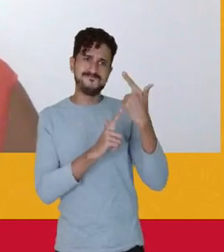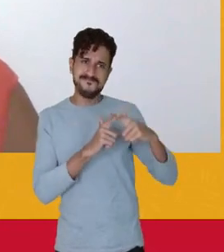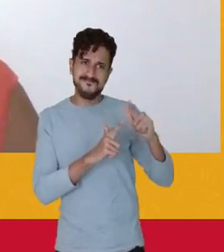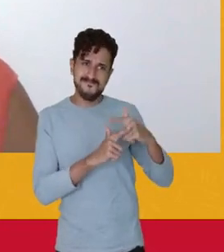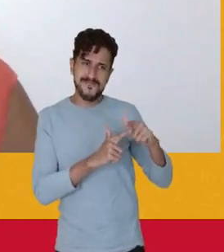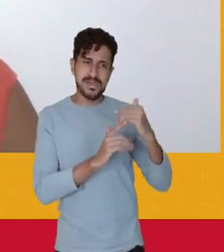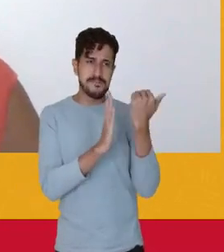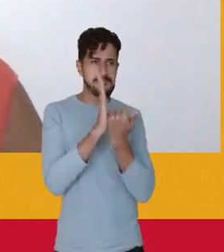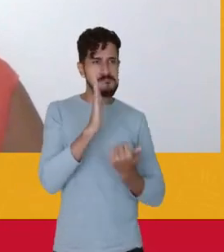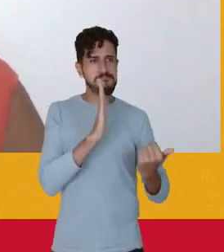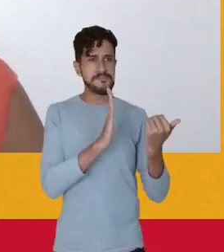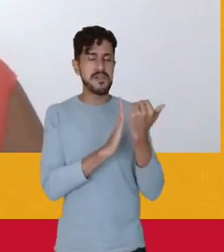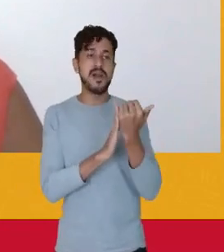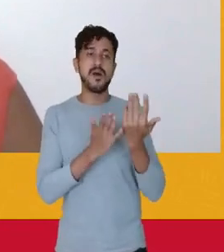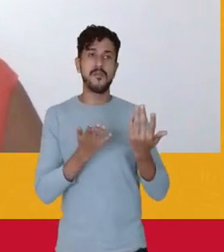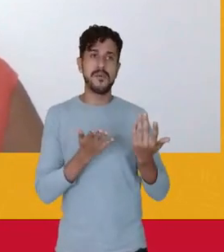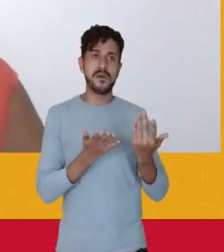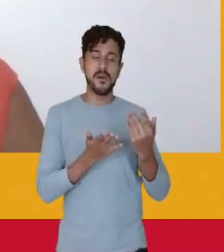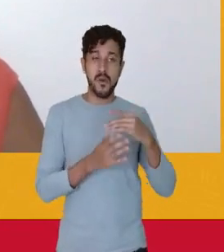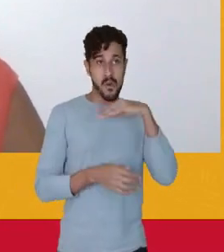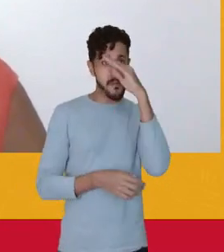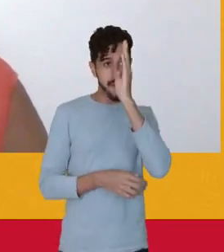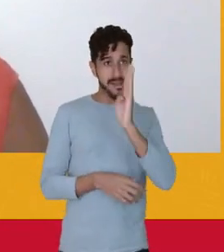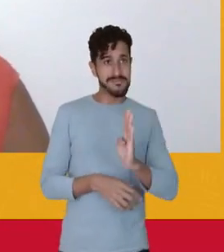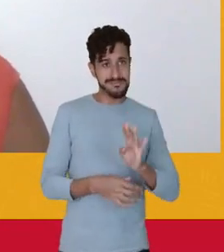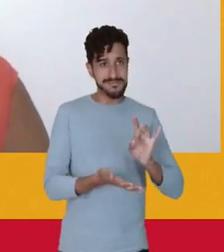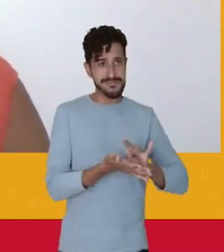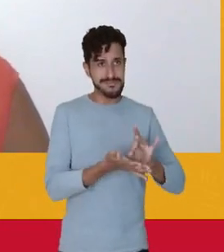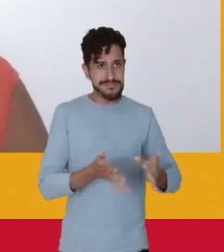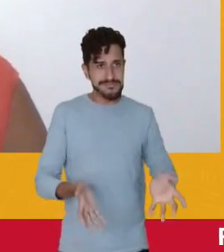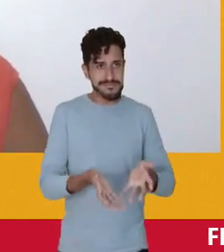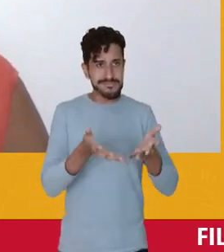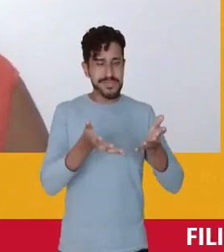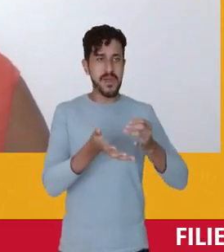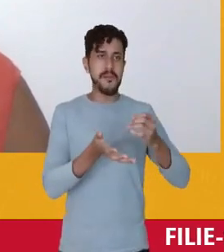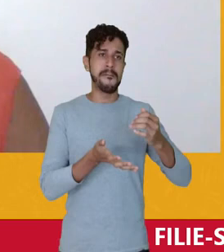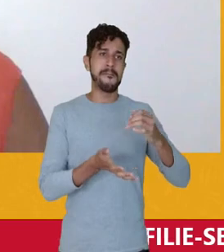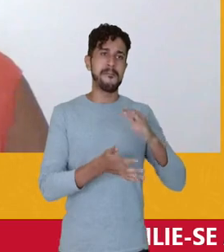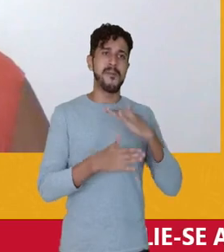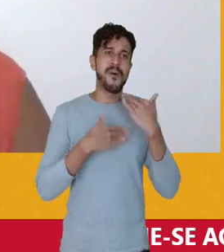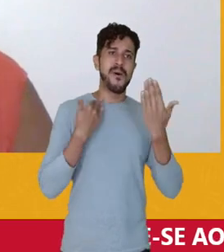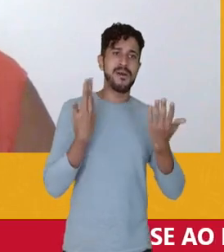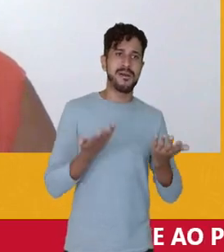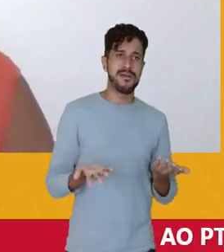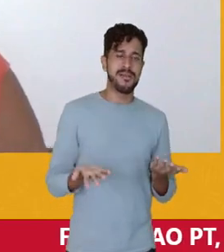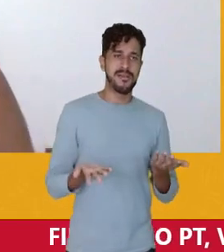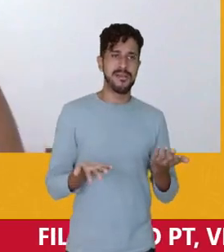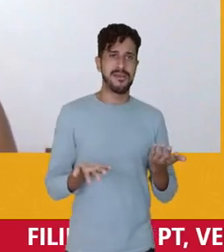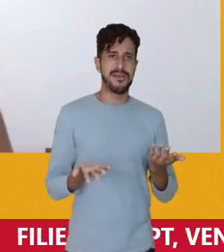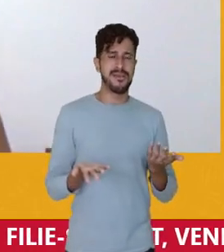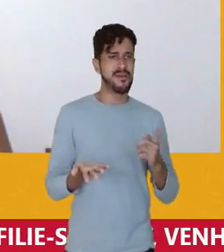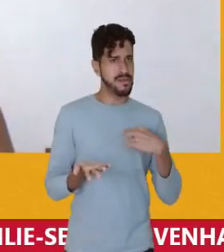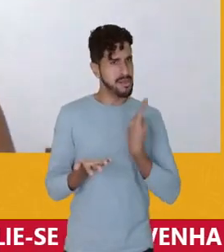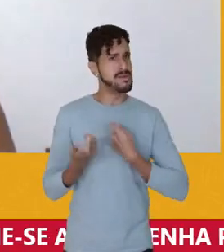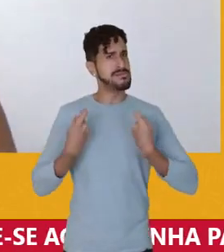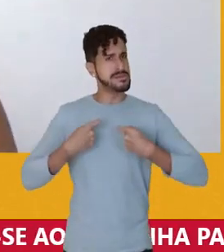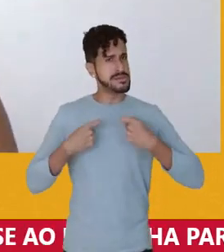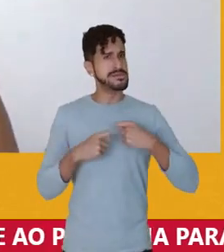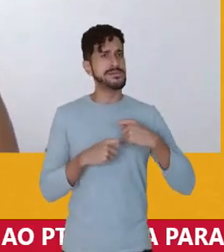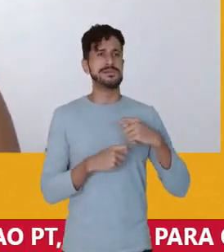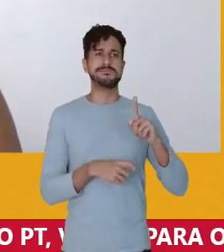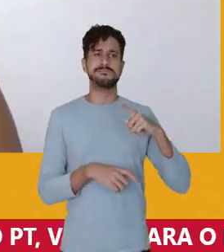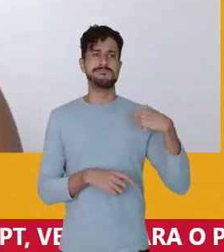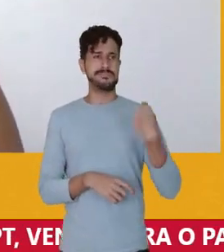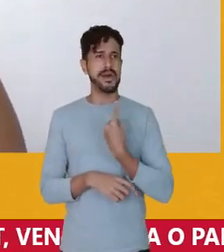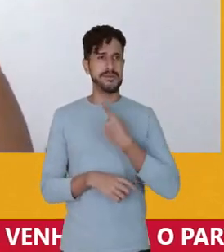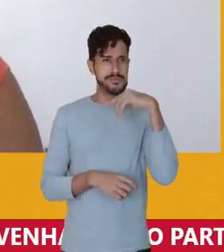fato, afirmar que o Estado brasileiro, ele produz morte, né? E que nós precisamos, enquanto sociedade